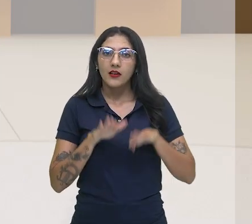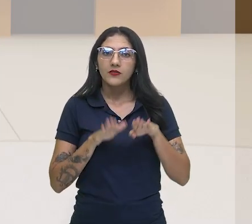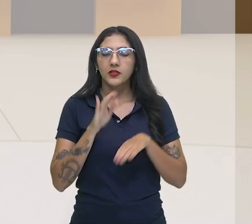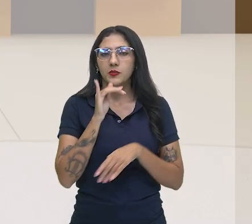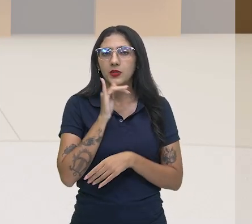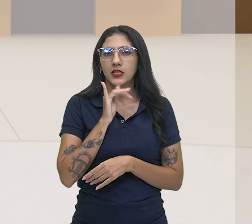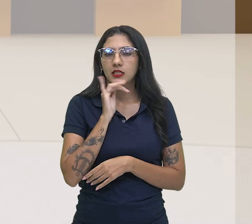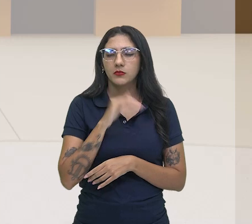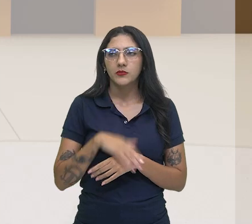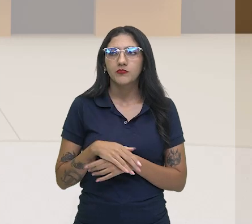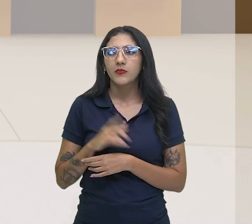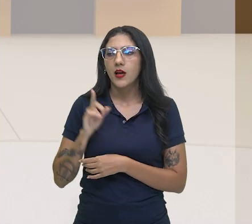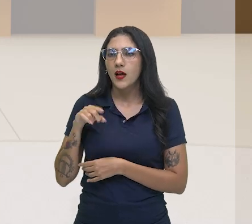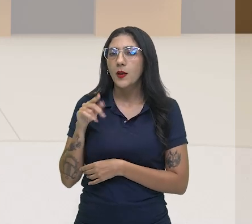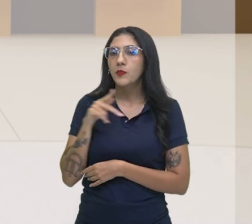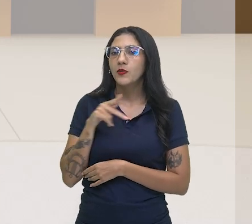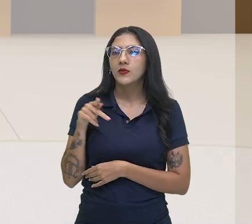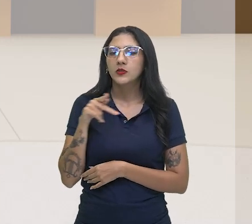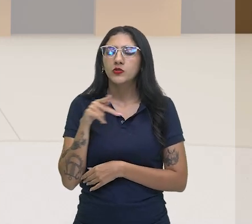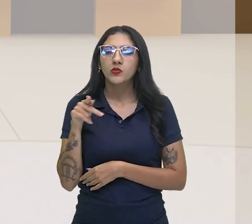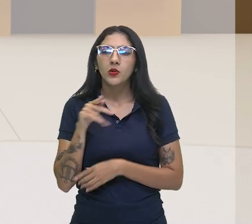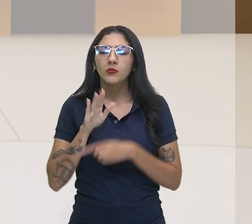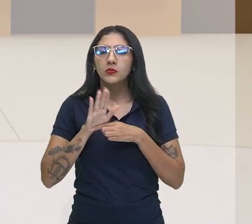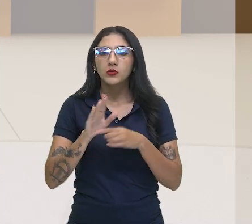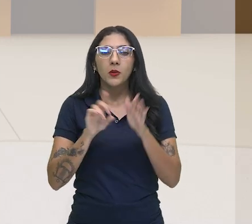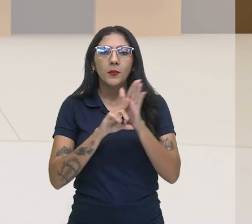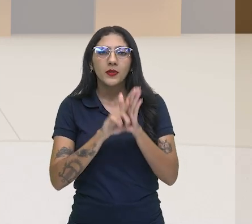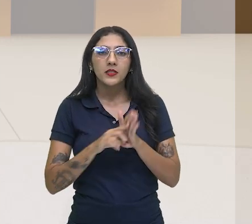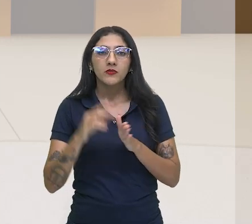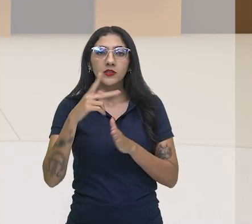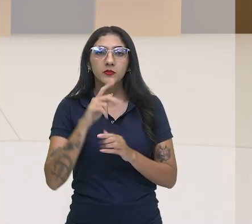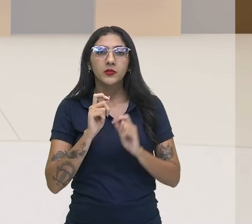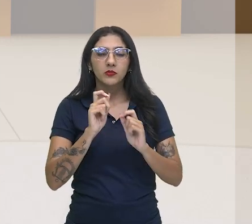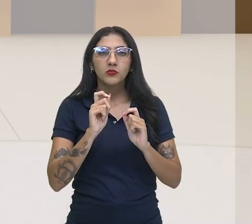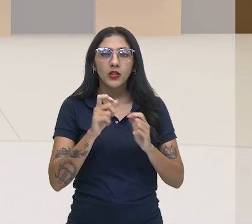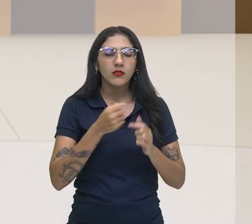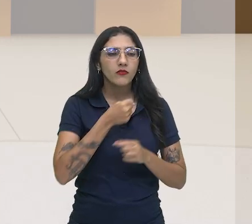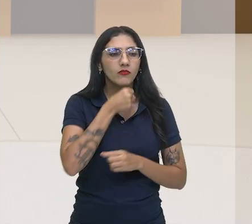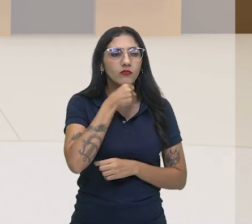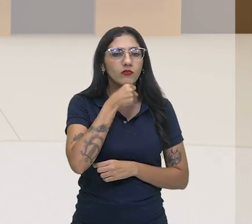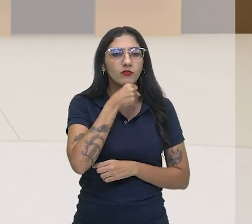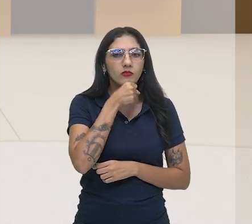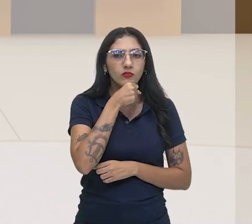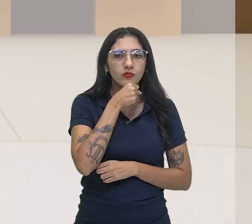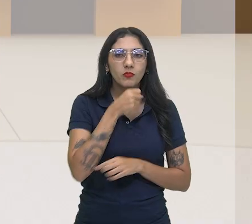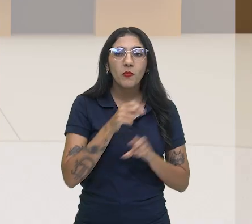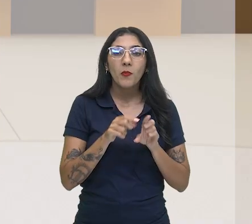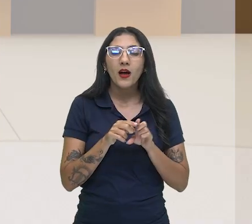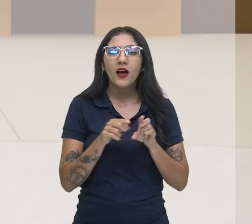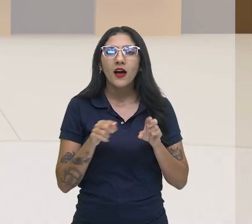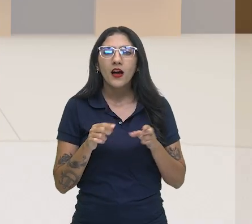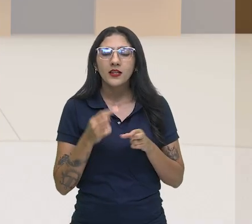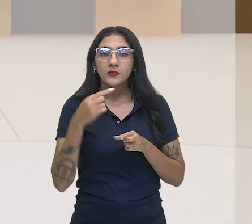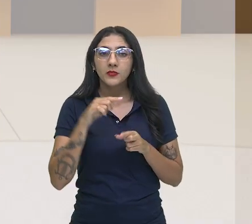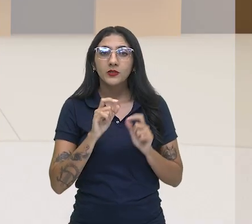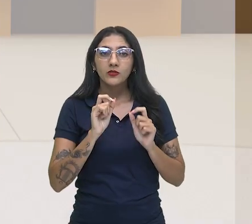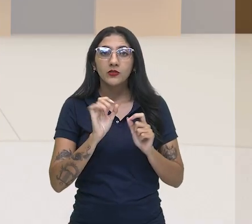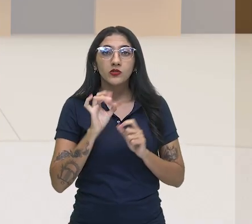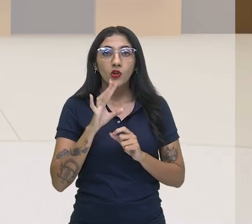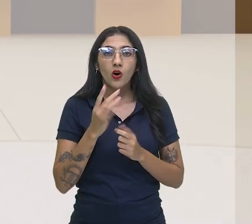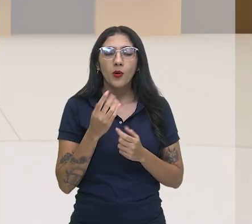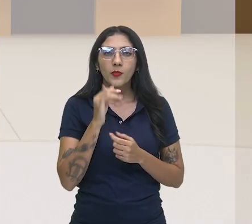língua portuguesa passou uma pesquisa que você tem que entrevistar seus avós. Mas ela pediu que você fizesse apenas